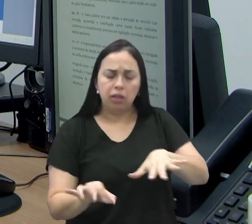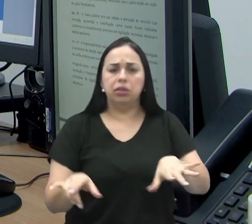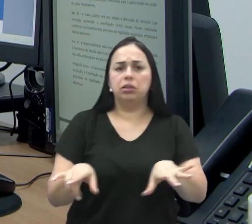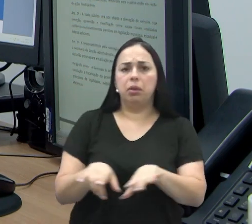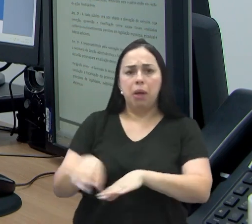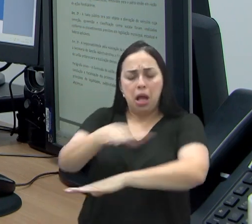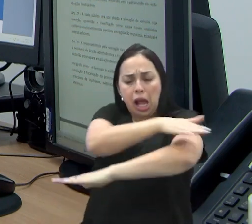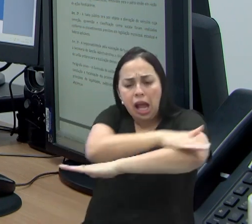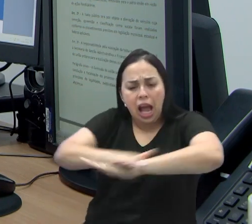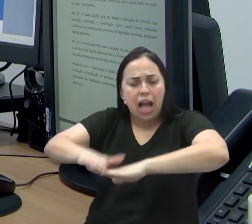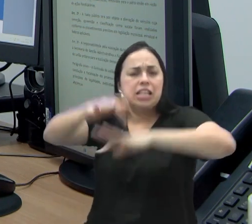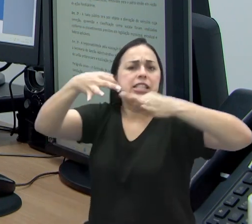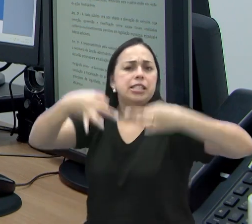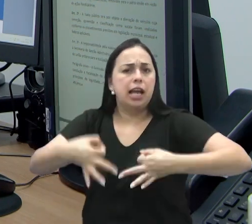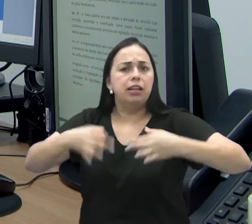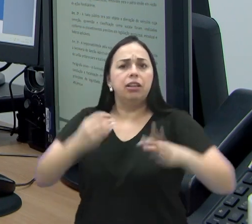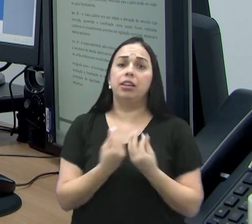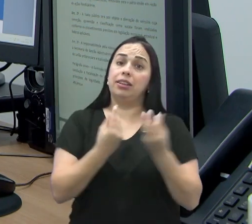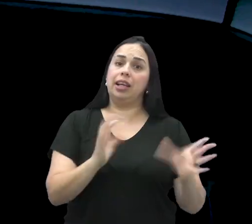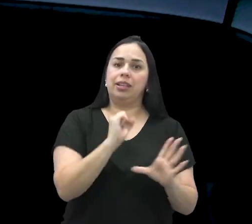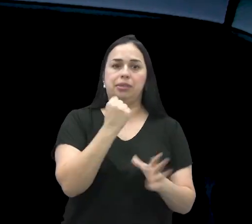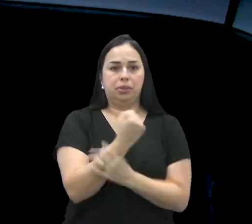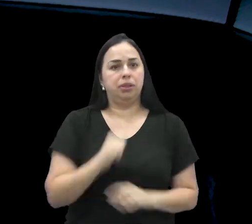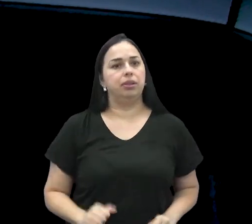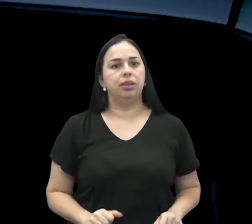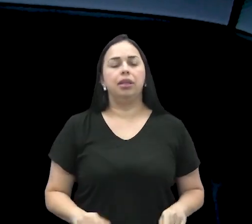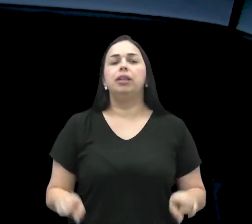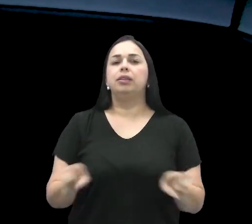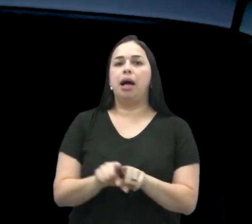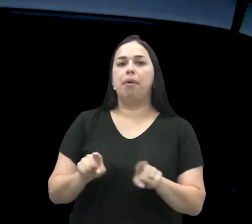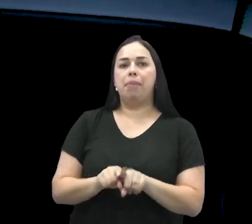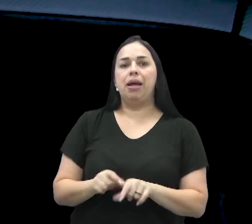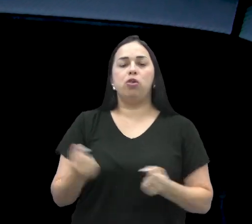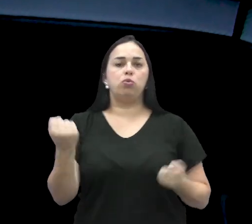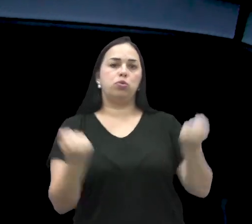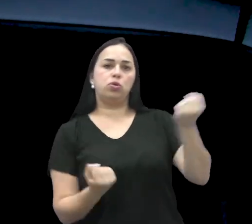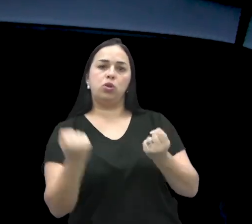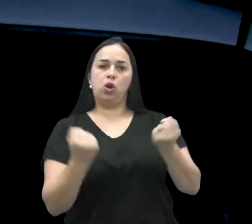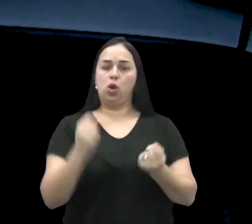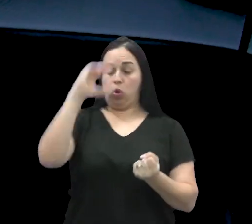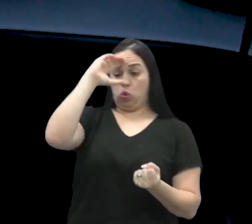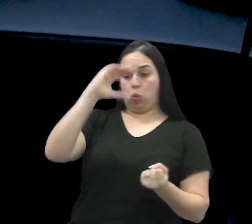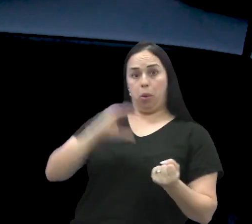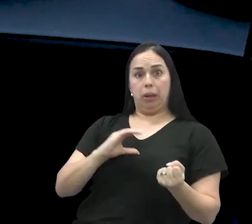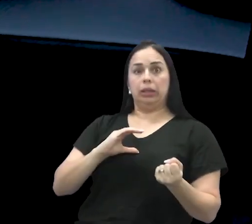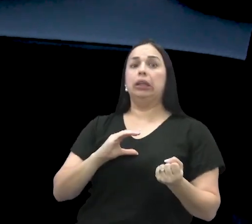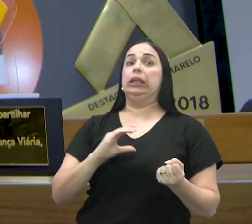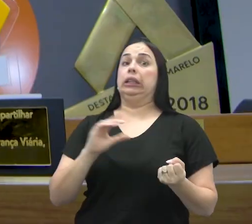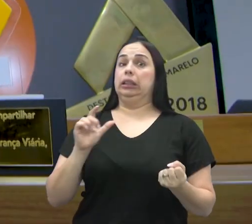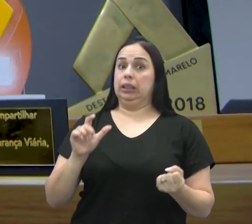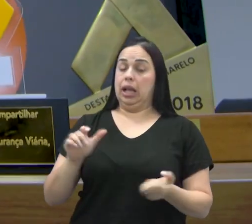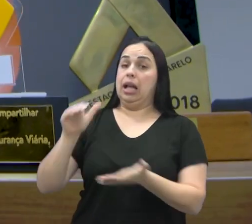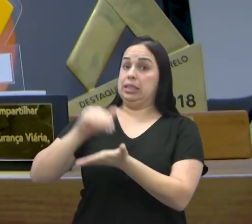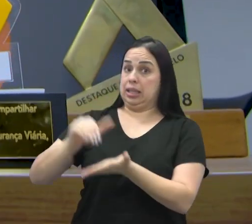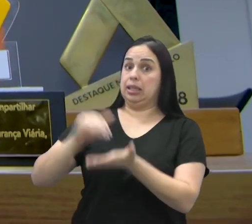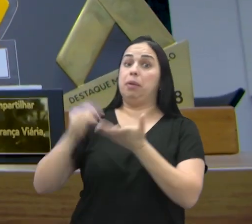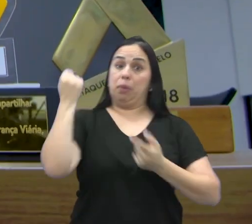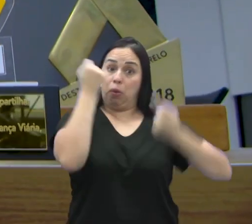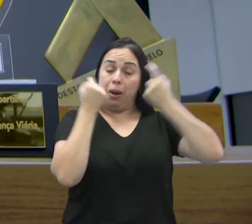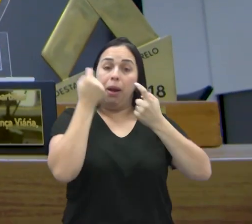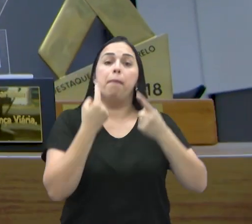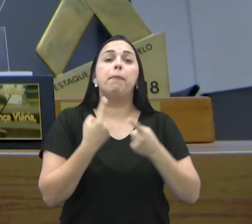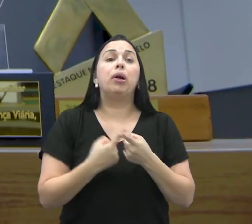muito bem colocado, tudo isso garante segurança. O comportamento dos condutores também é uma preocupação. Campanhas